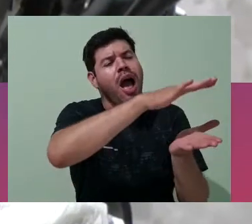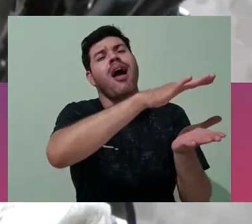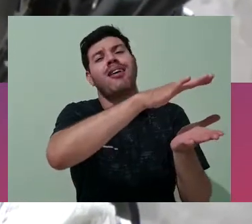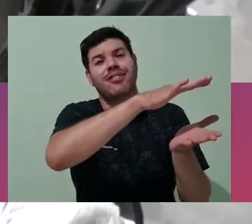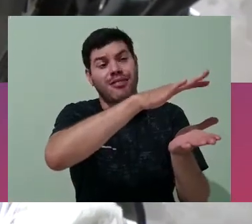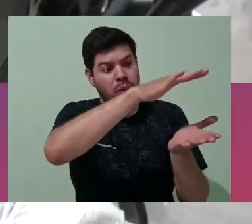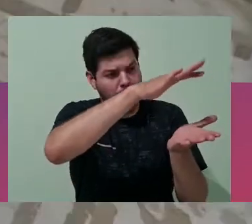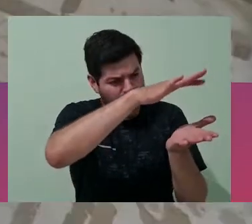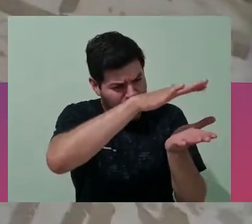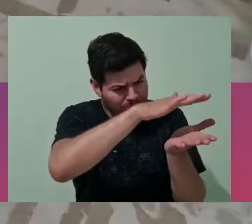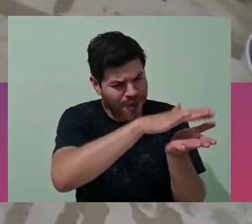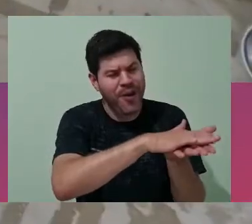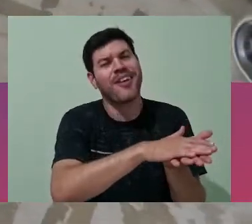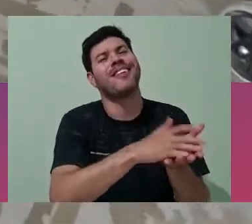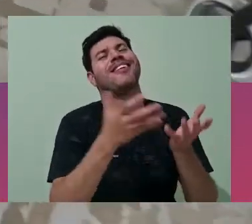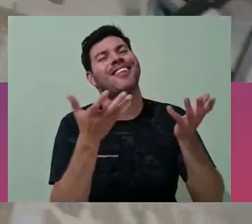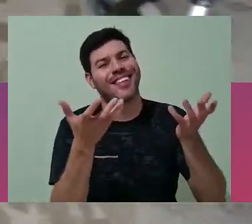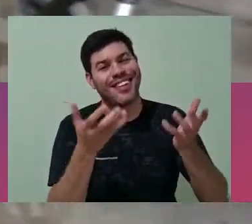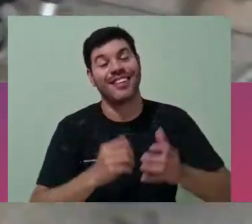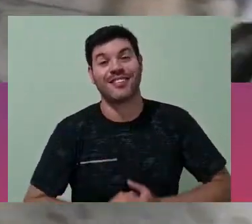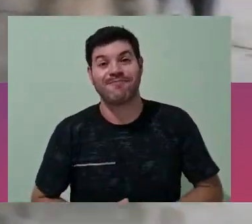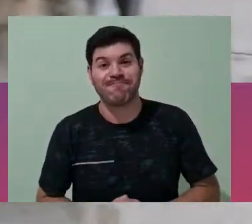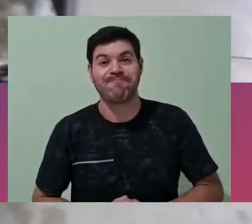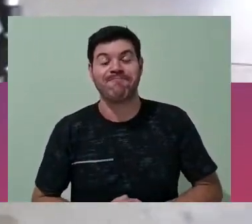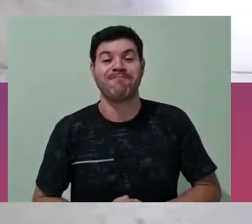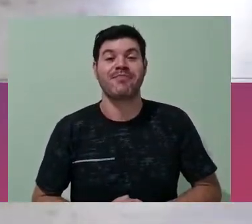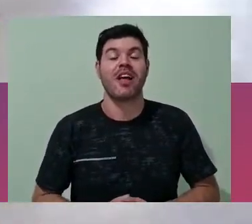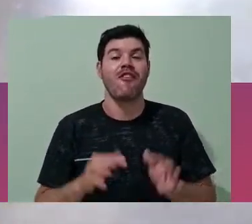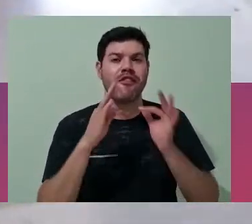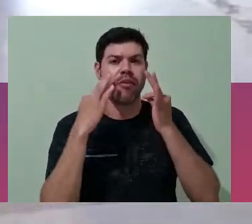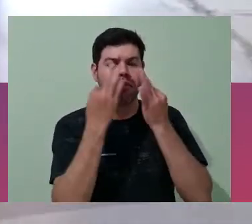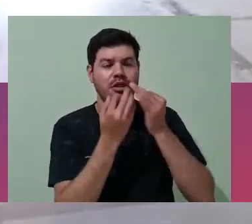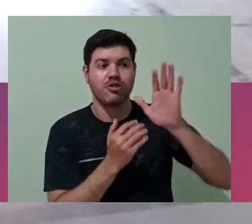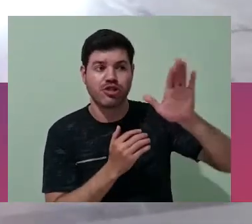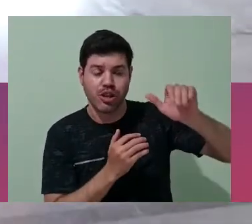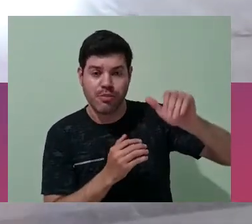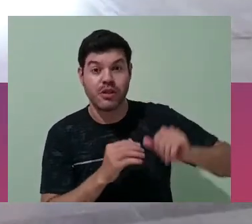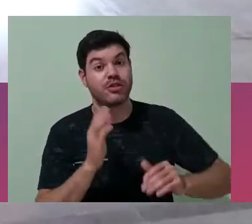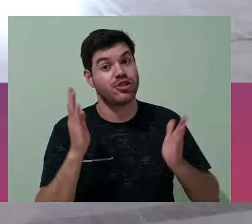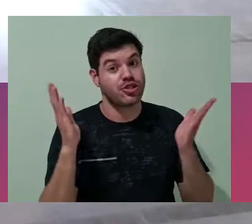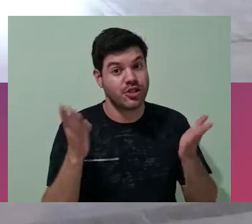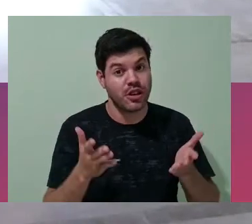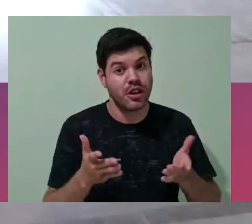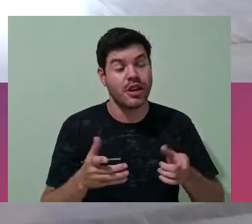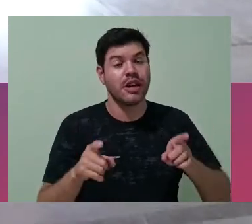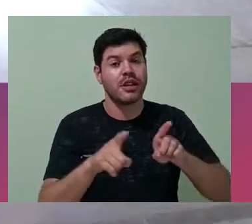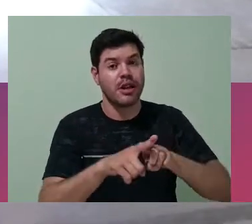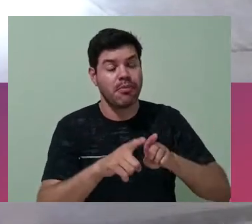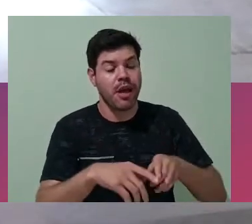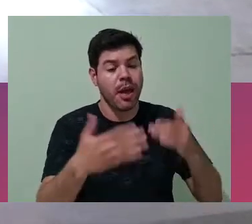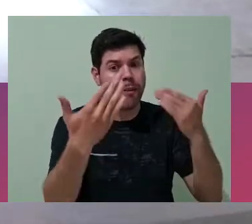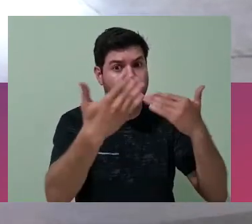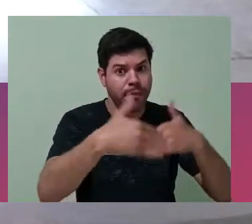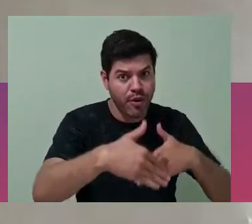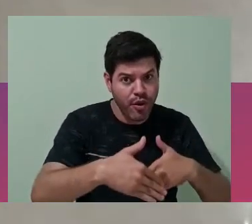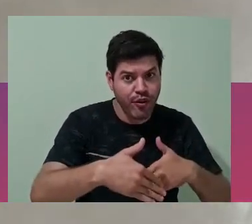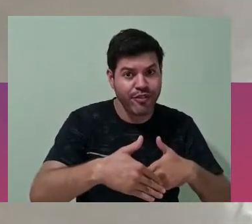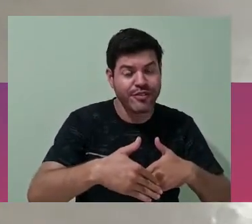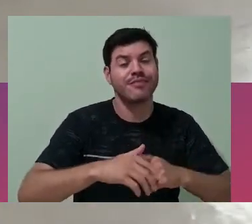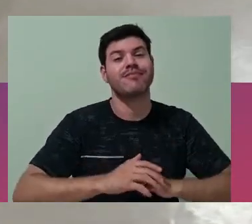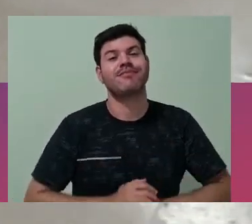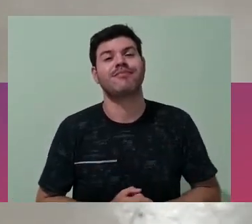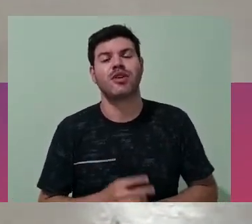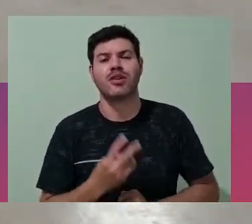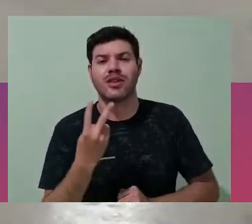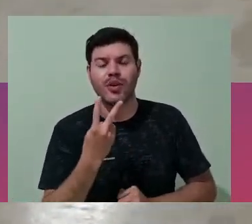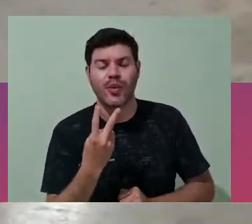vão ser entregues. A gente vai zerar os pedidos de cadeira. As famílias foram chamadas, foi feita a medida, depois foi